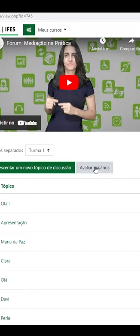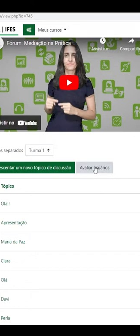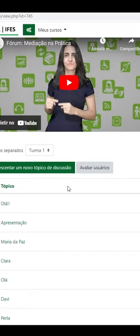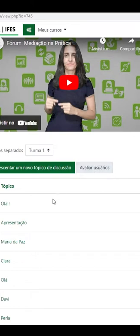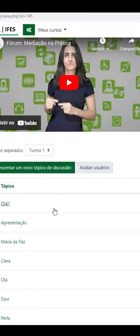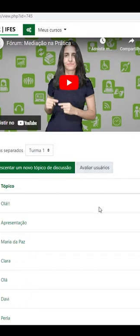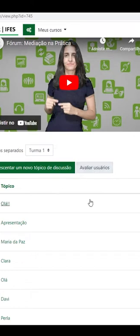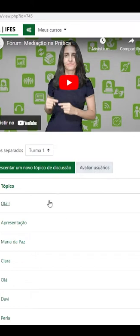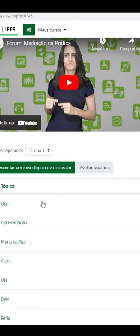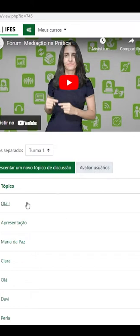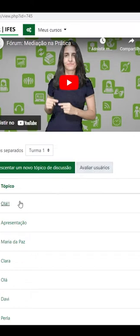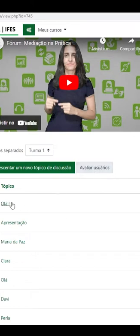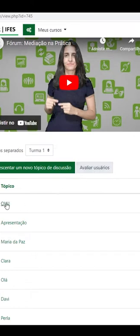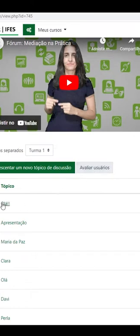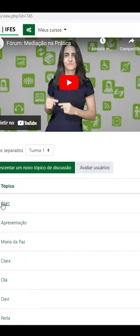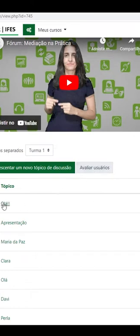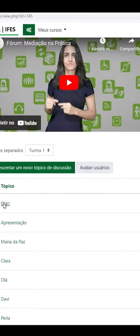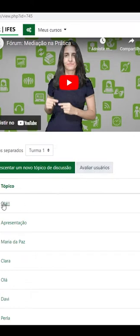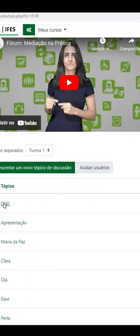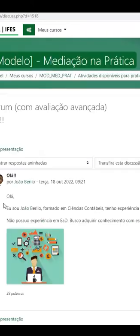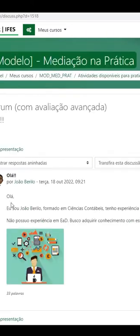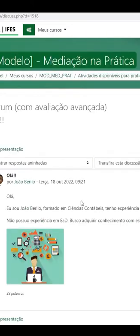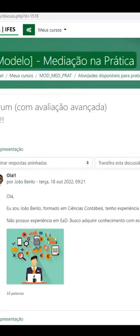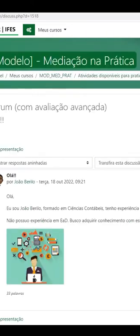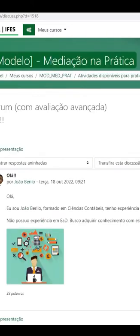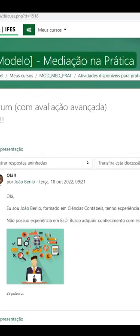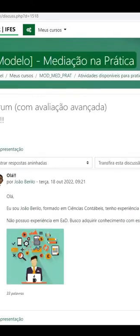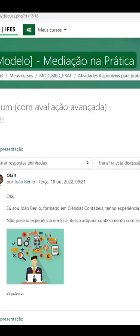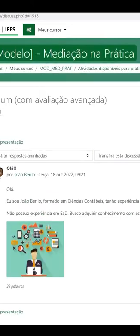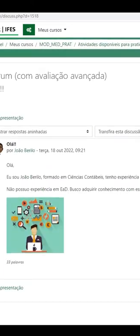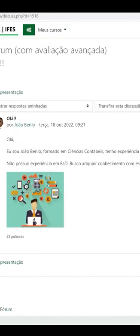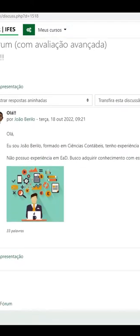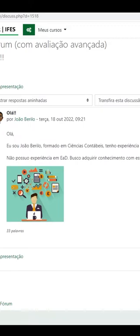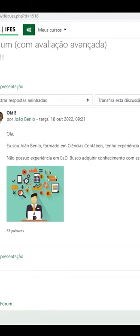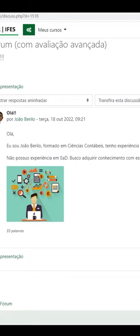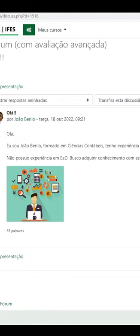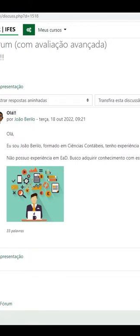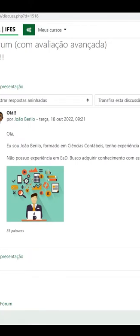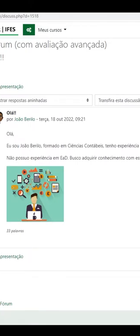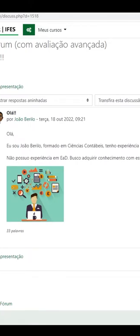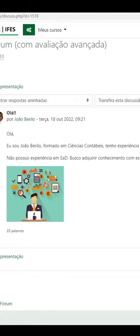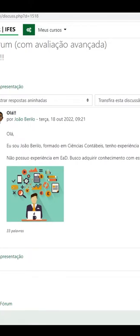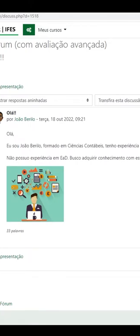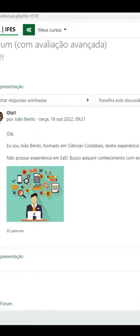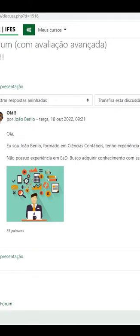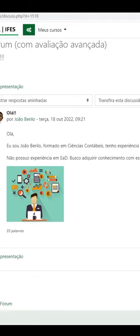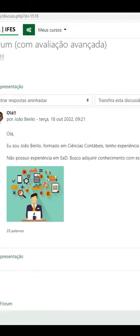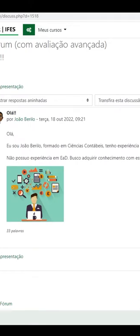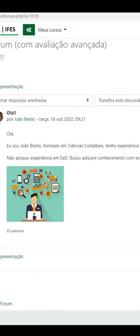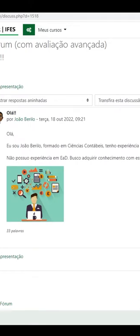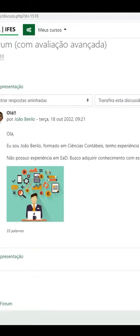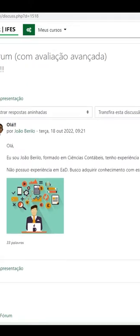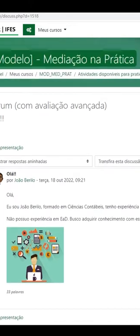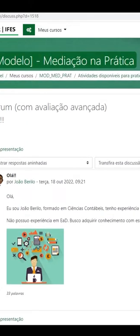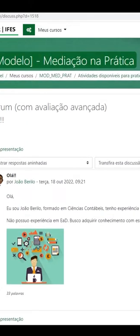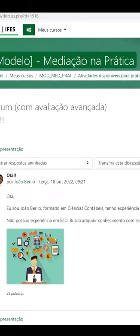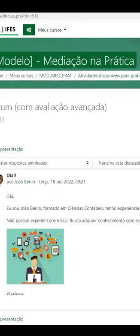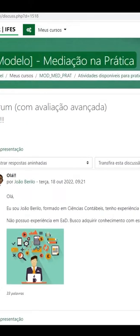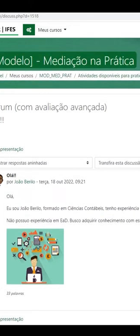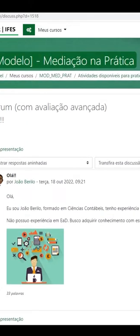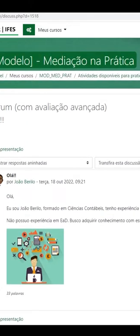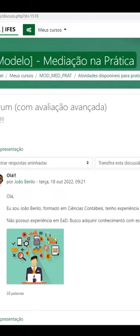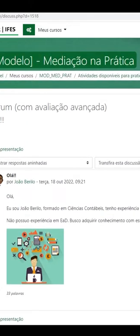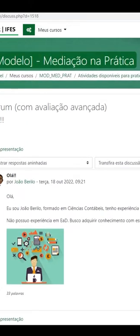em avaliar usuários quando Nós entramos aqui na postagem do aluno não aparece aquela opção de